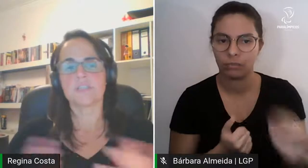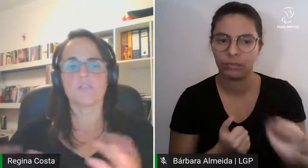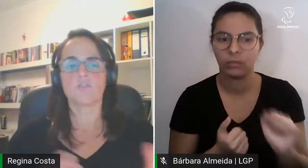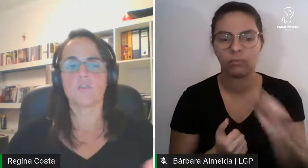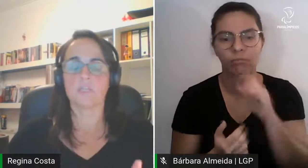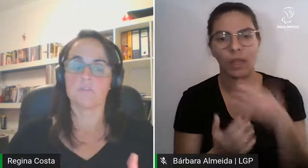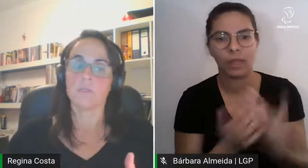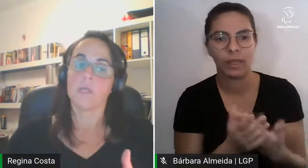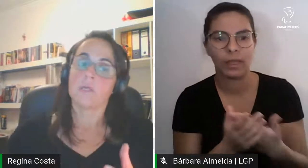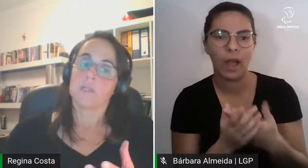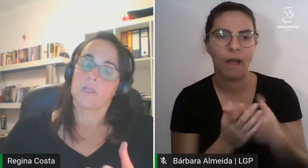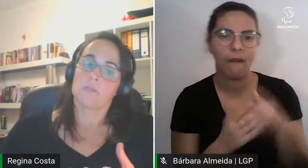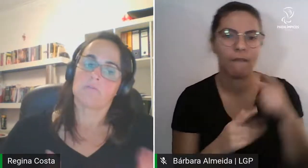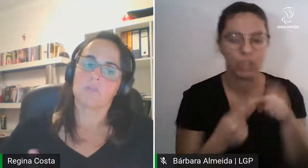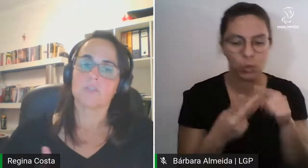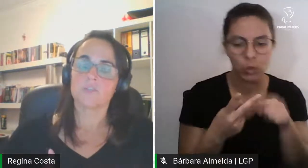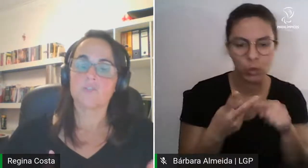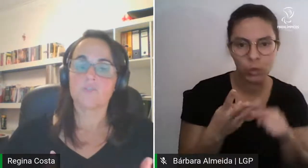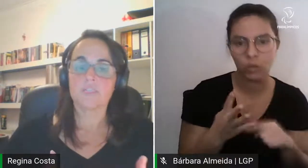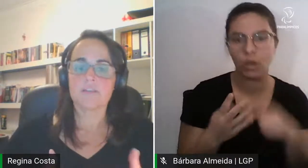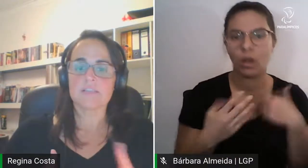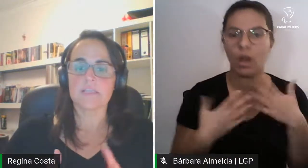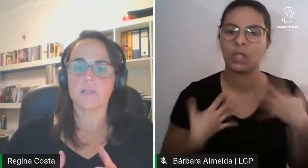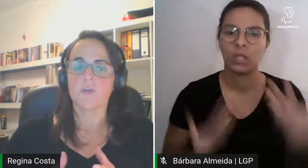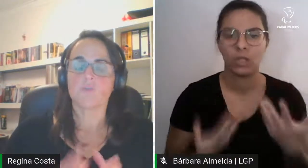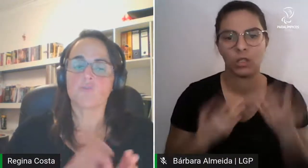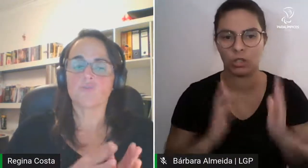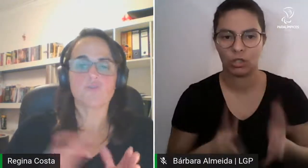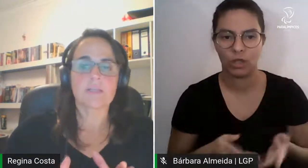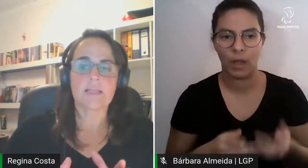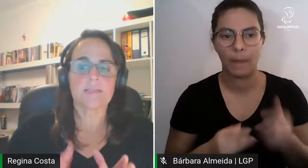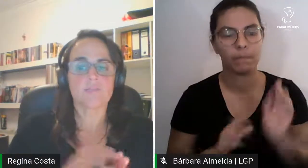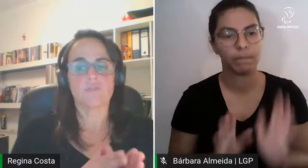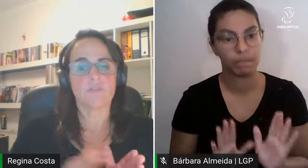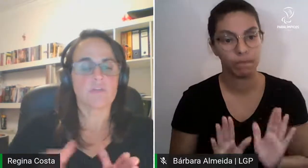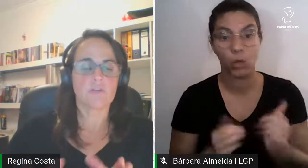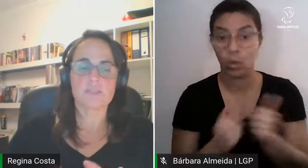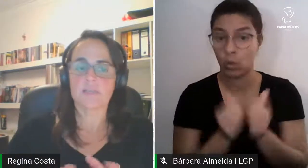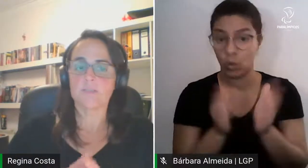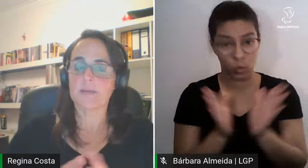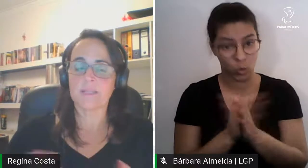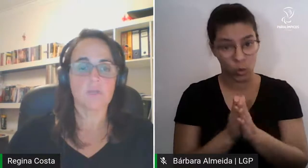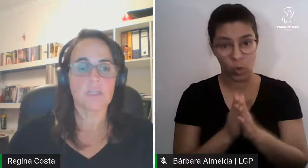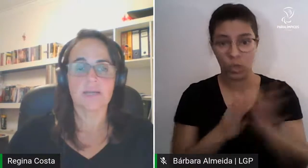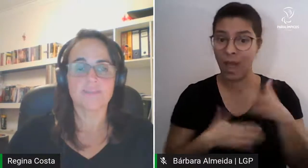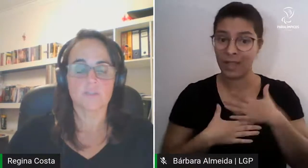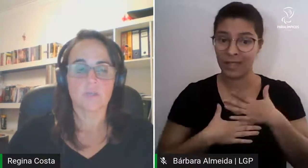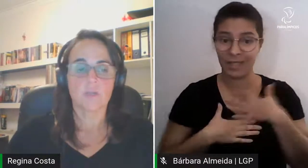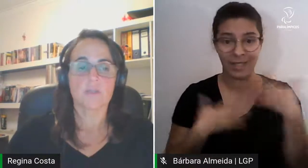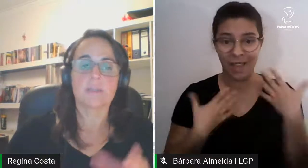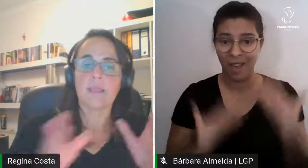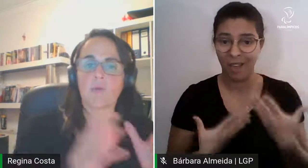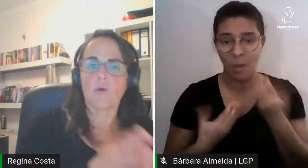conseguir fazer isto ou aquilo. E a justificação é assim, todos os atletas, quando ficam cansados, perdem qualidades, tenham